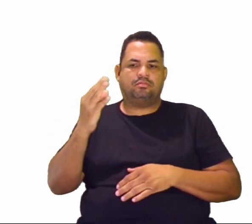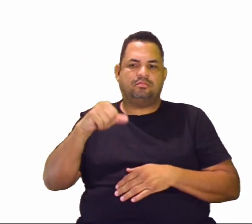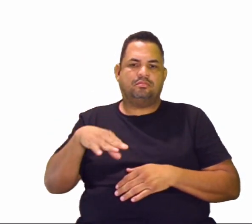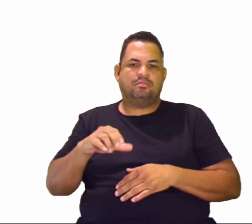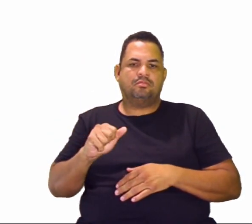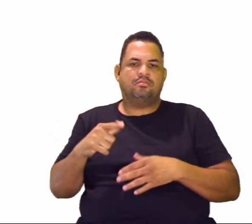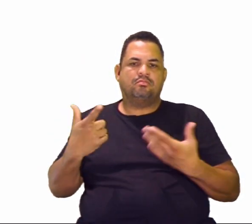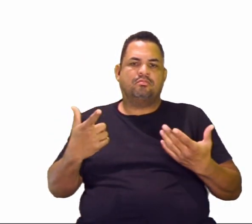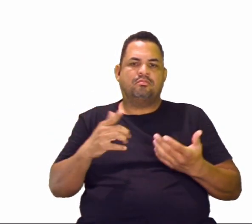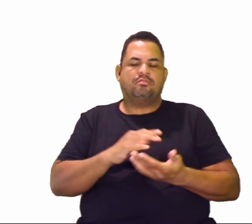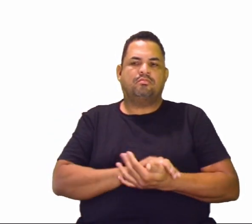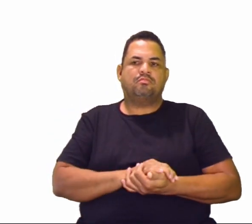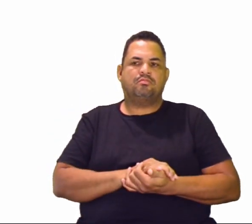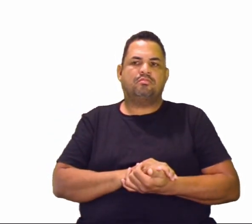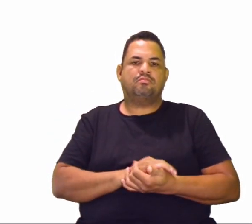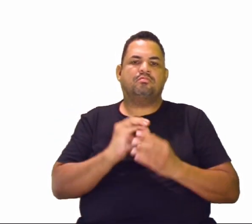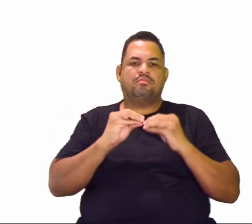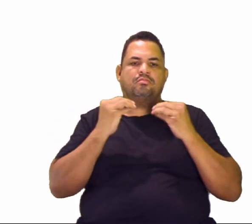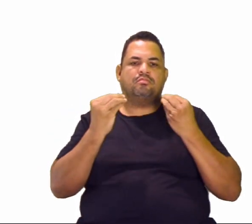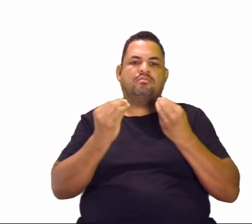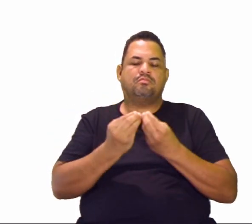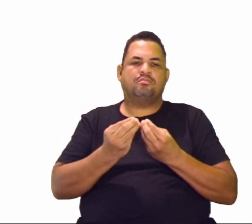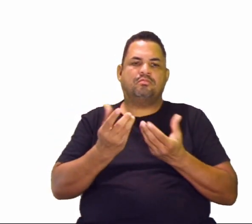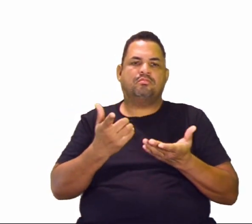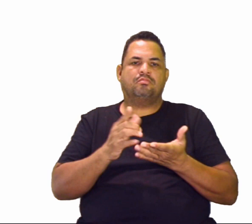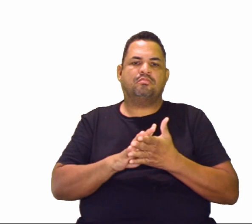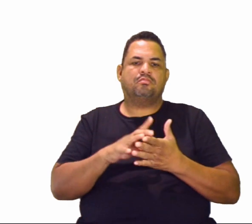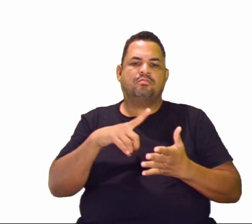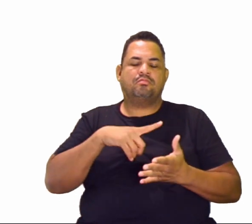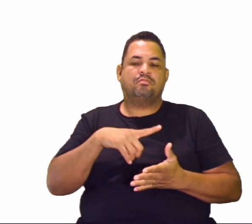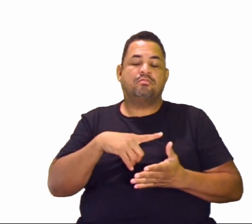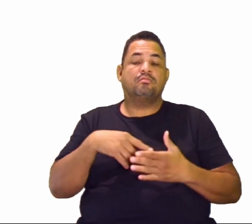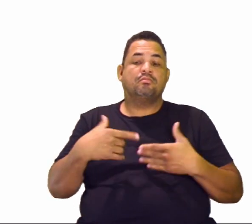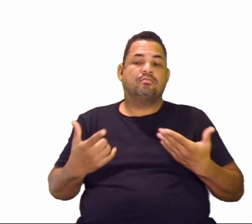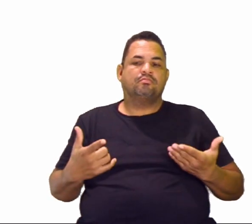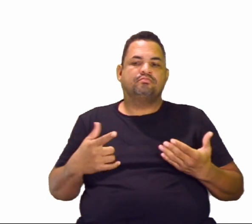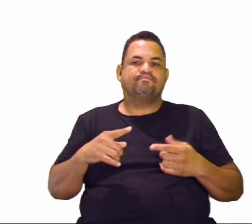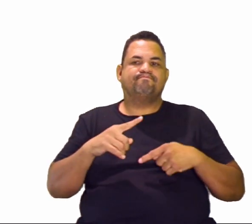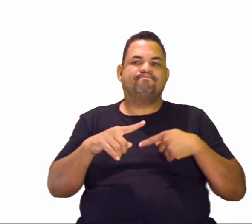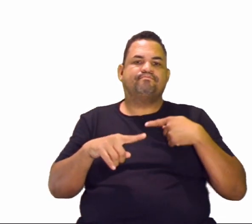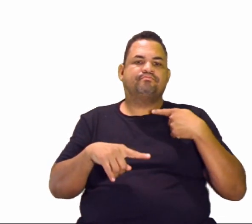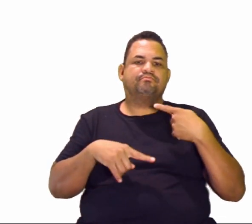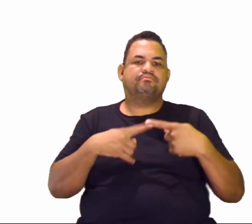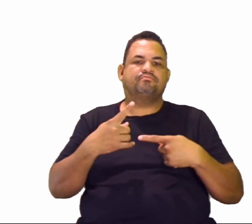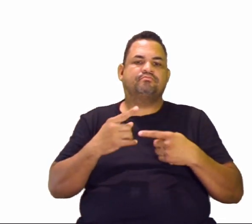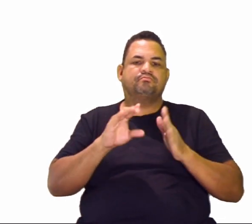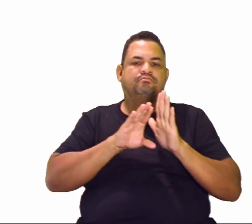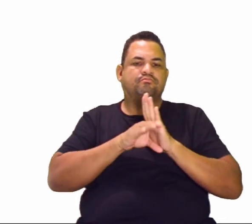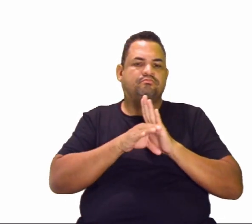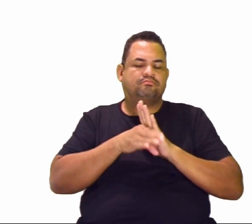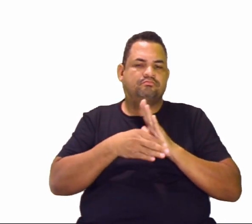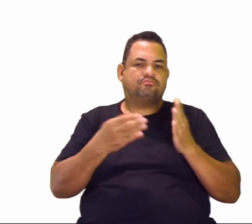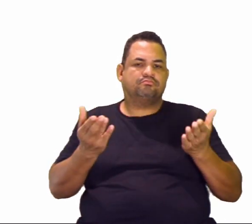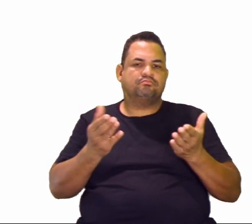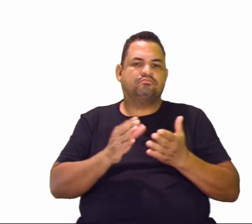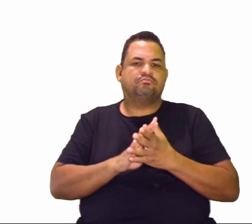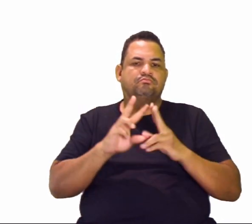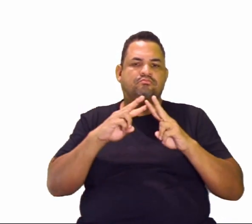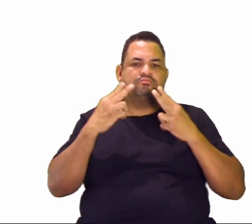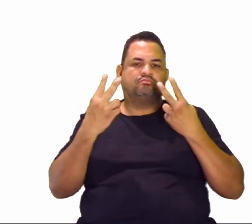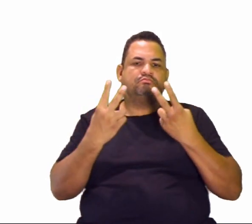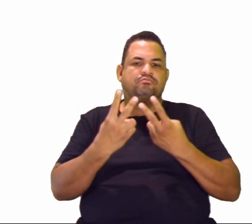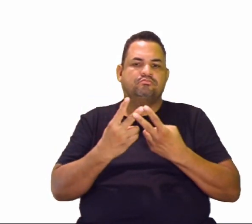mols aquela substância apresenta, para com o conceito de